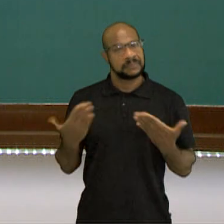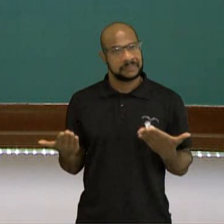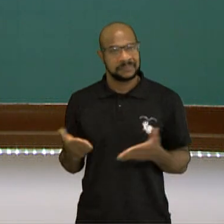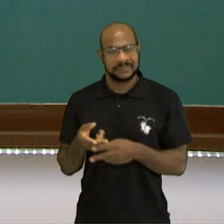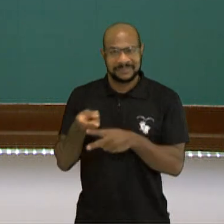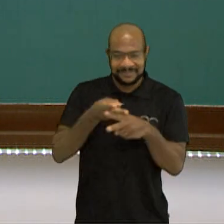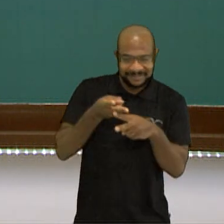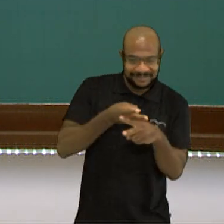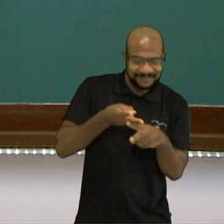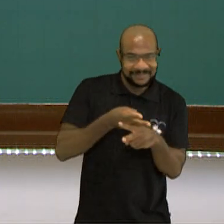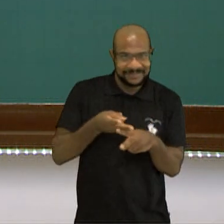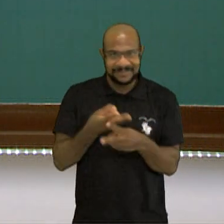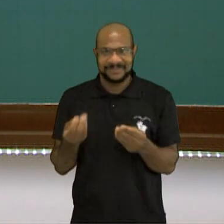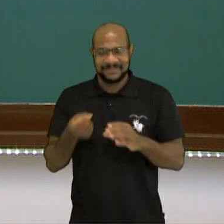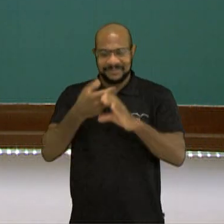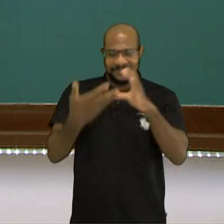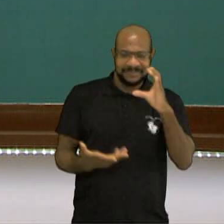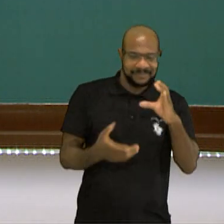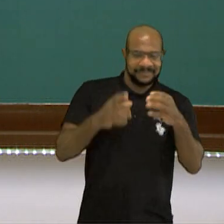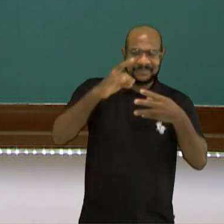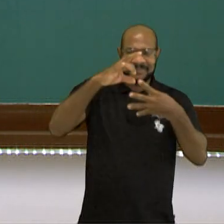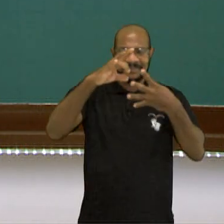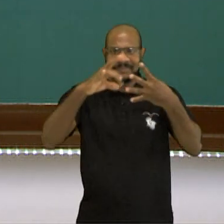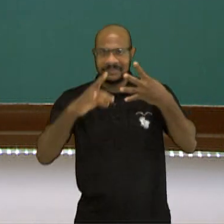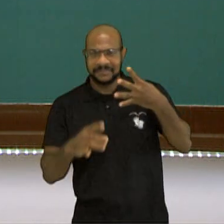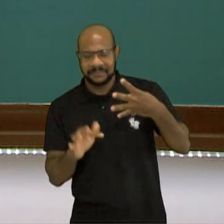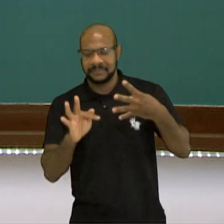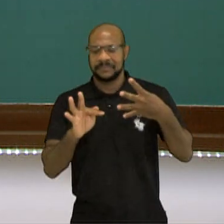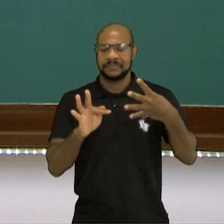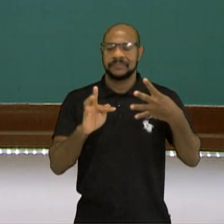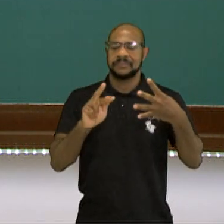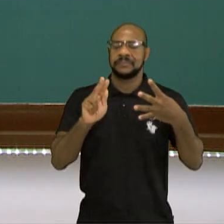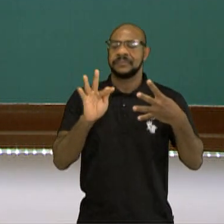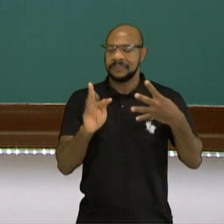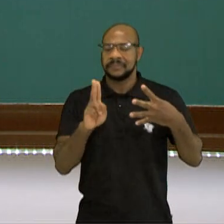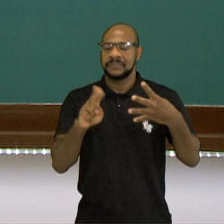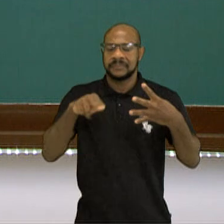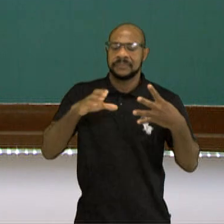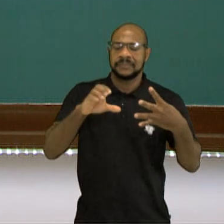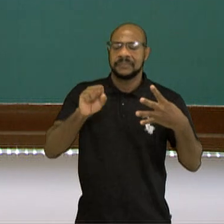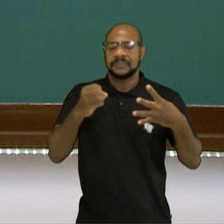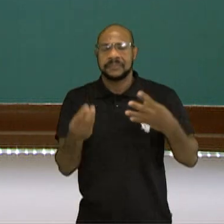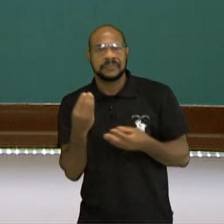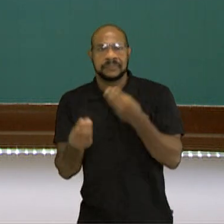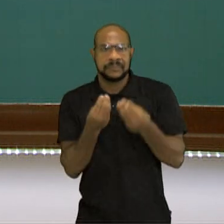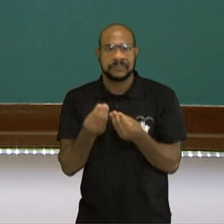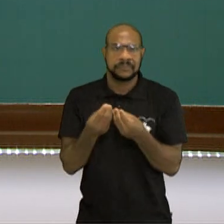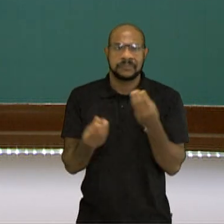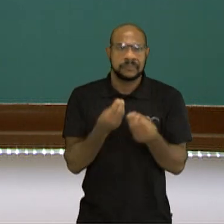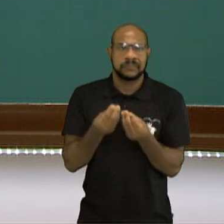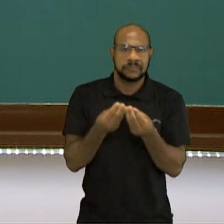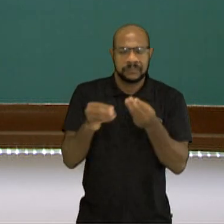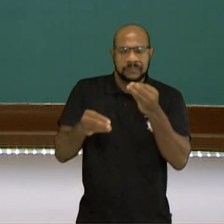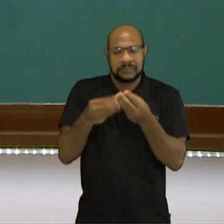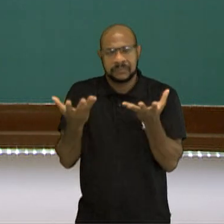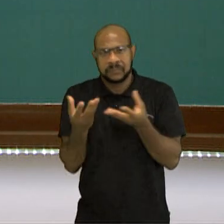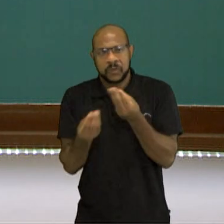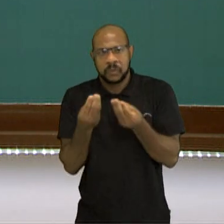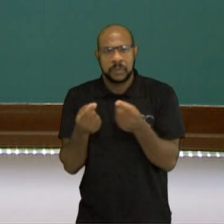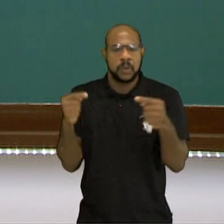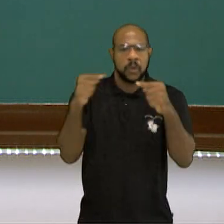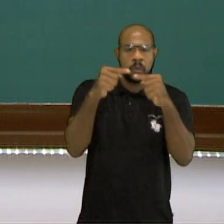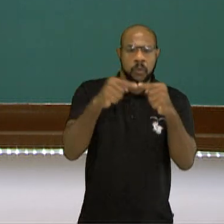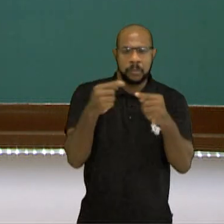Procurou lá então a característica de cada uma dessas funções para saber em qual classificação ela se encaixa? Injetora,